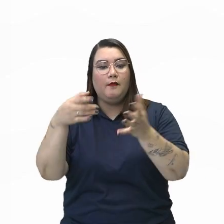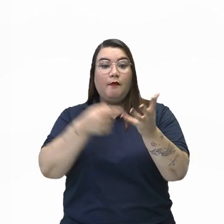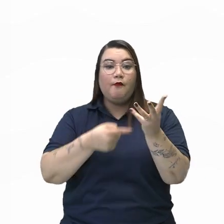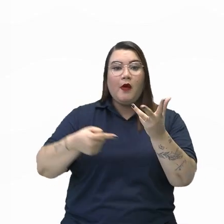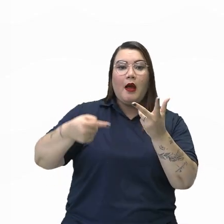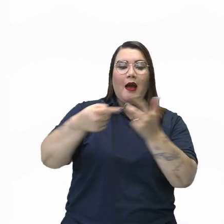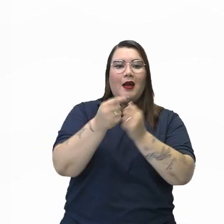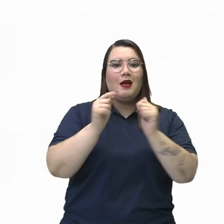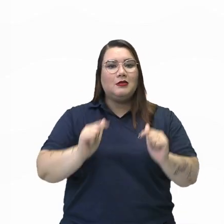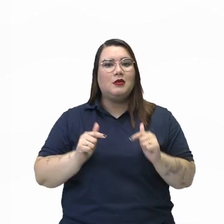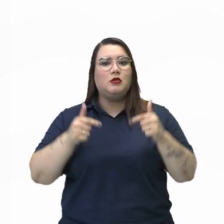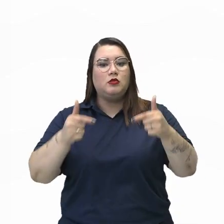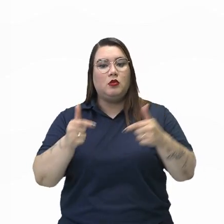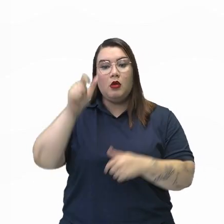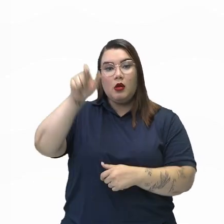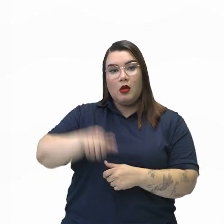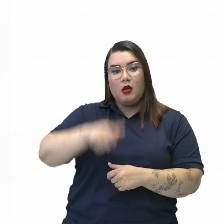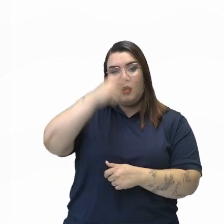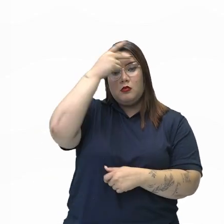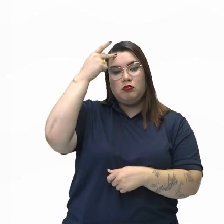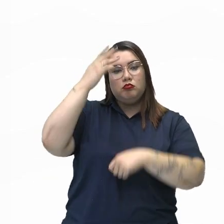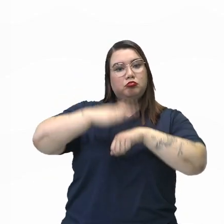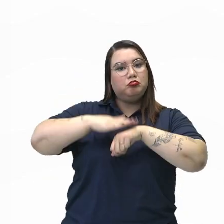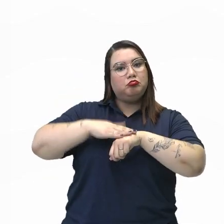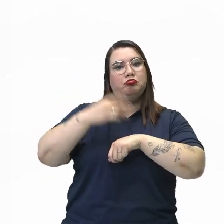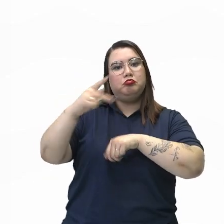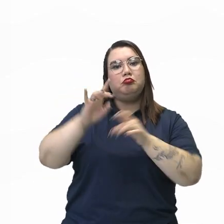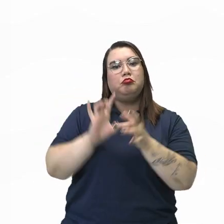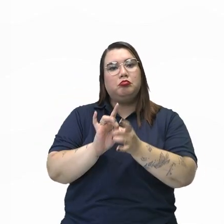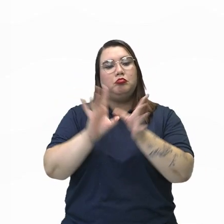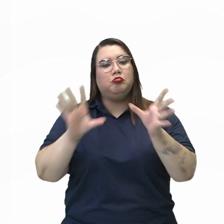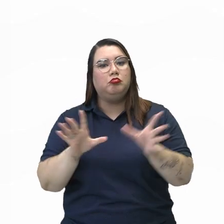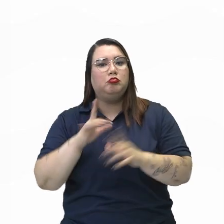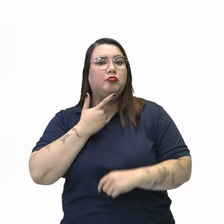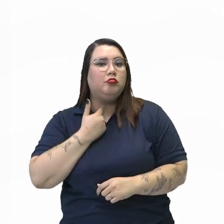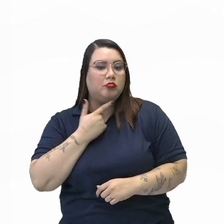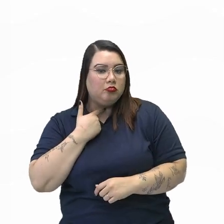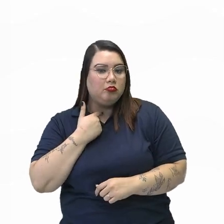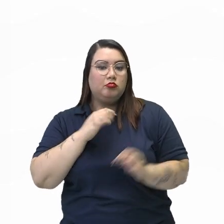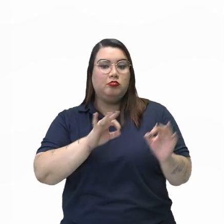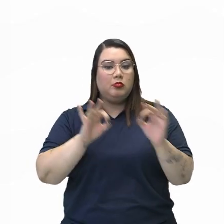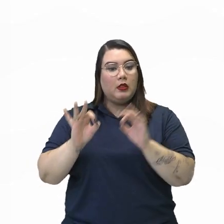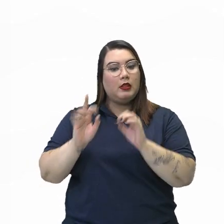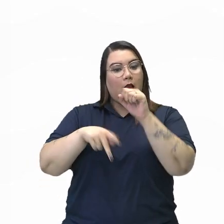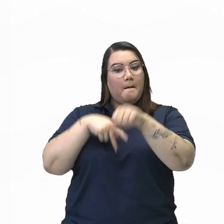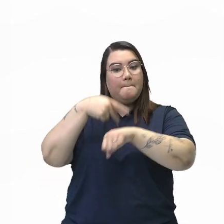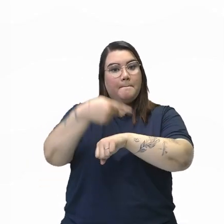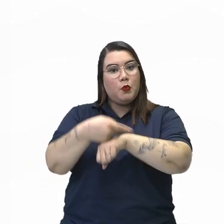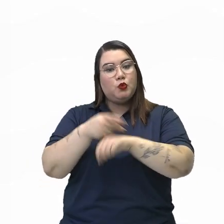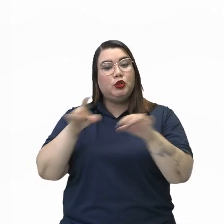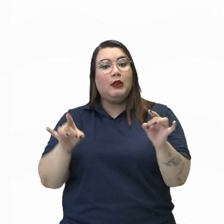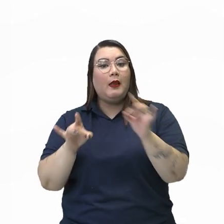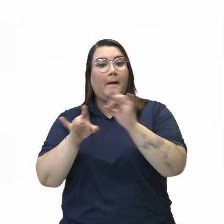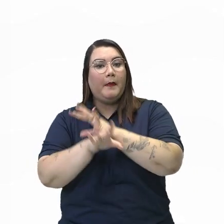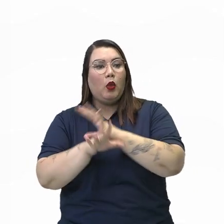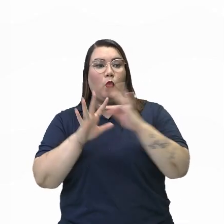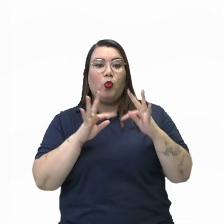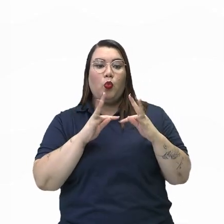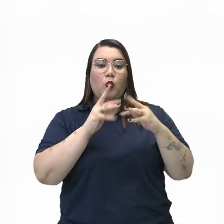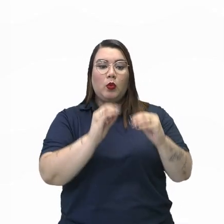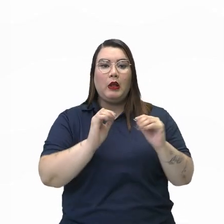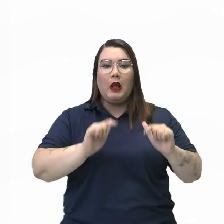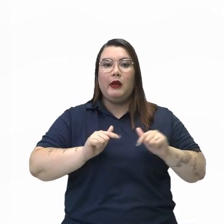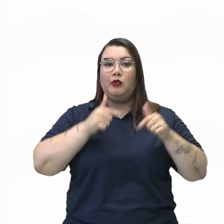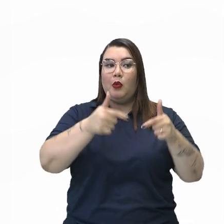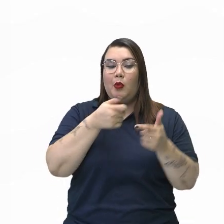de atividades que o indivíduo realiza por sua livre e espontânea vontade, logo após concluir todas as